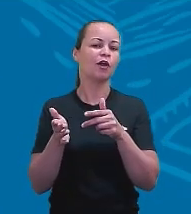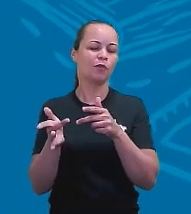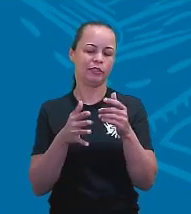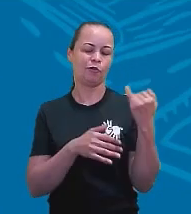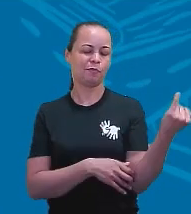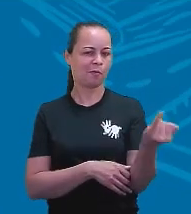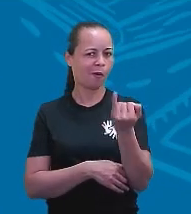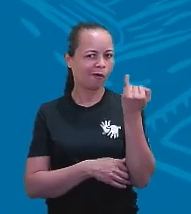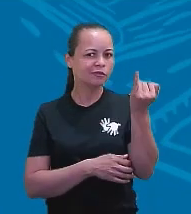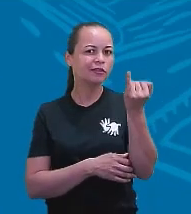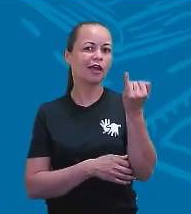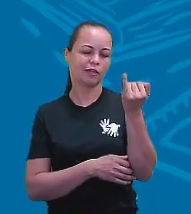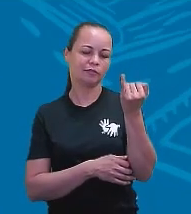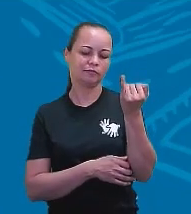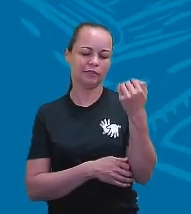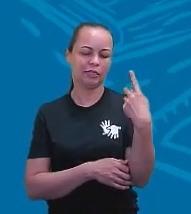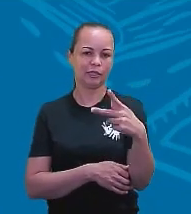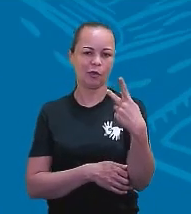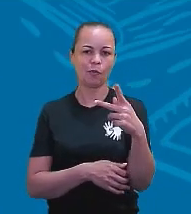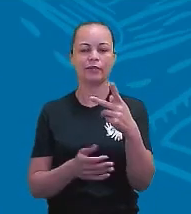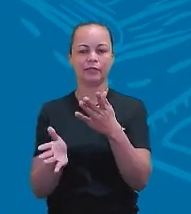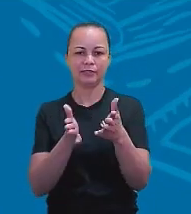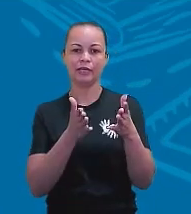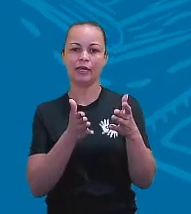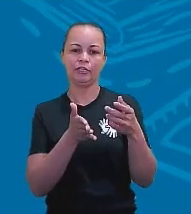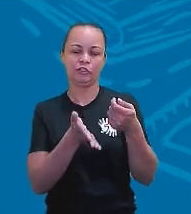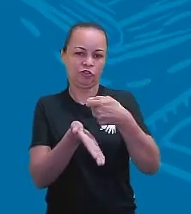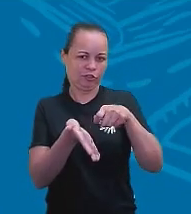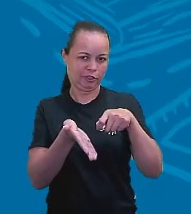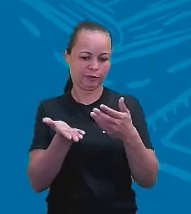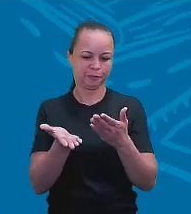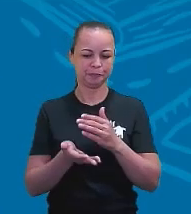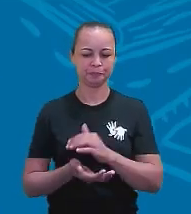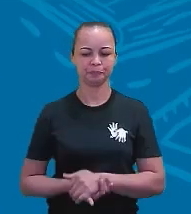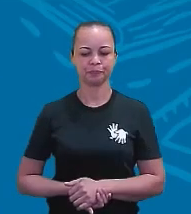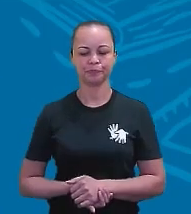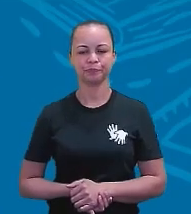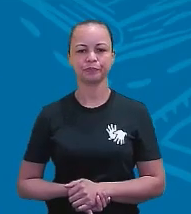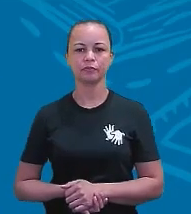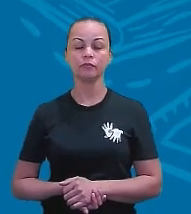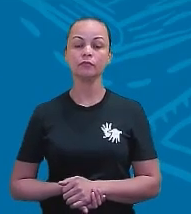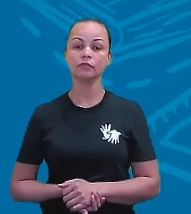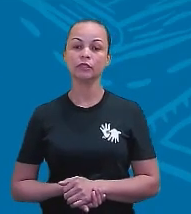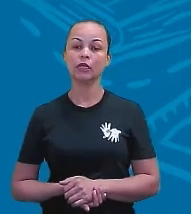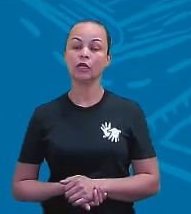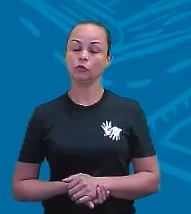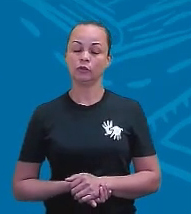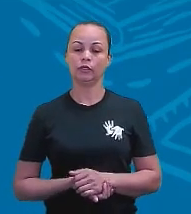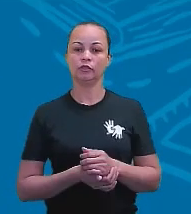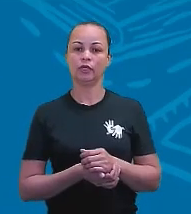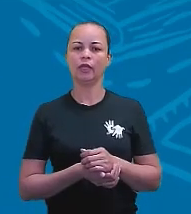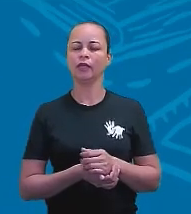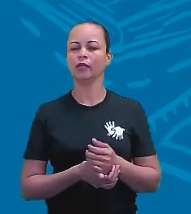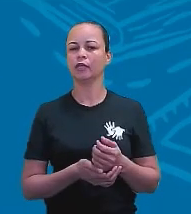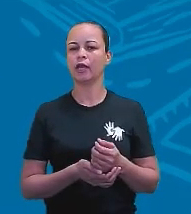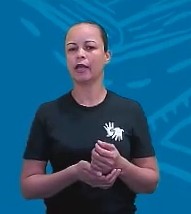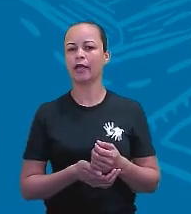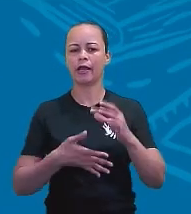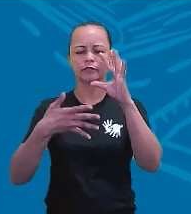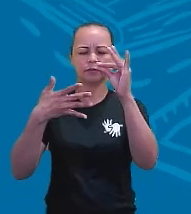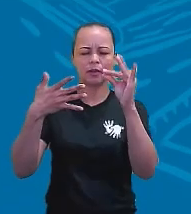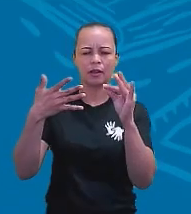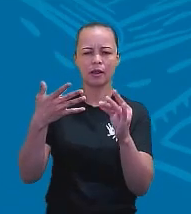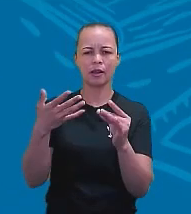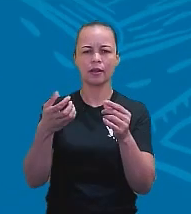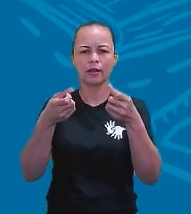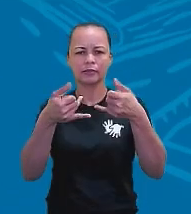importante essa escrita de telegramas, tá? Só que a gente tem algo explicando por que esse telegramas.